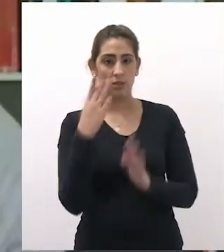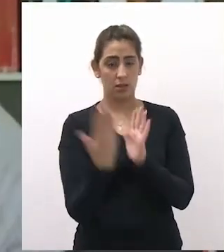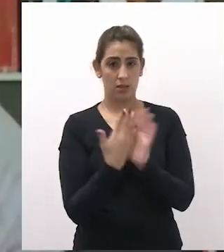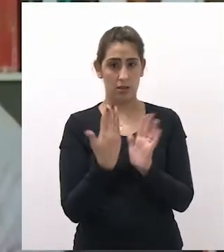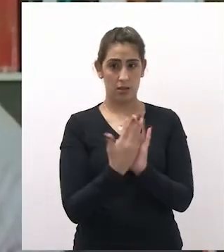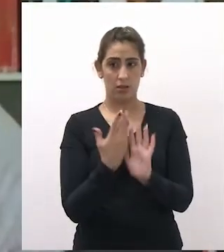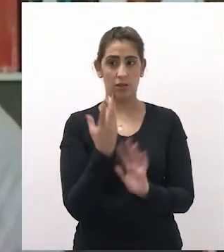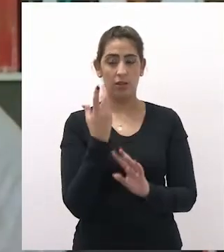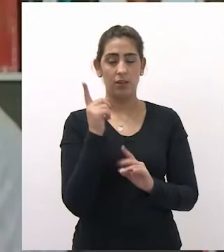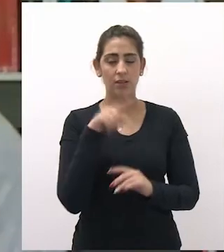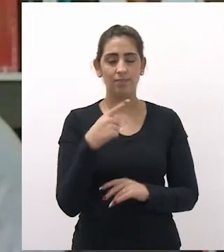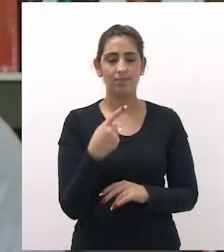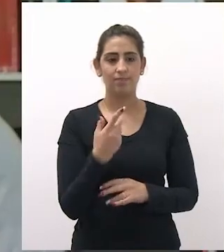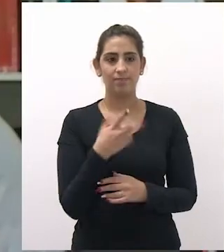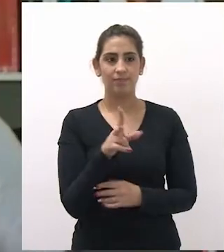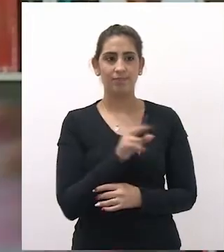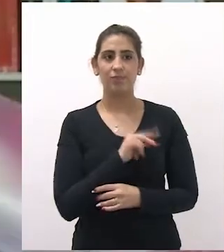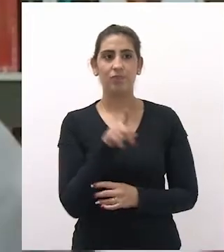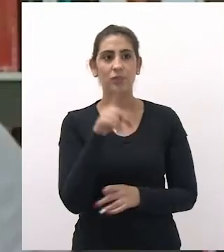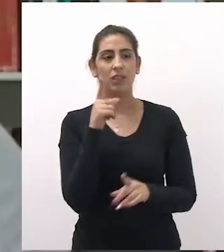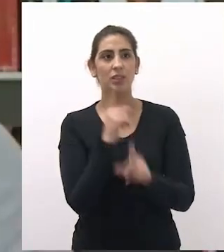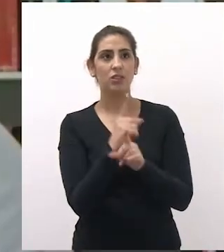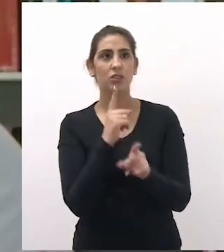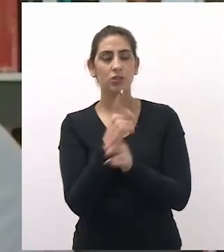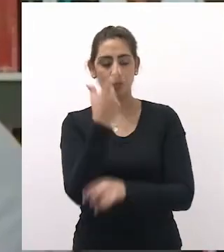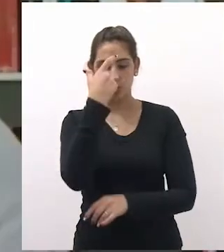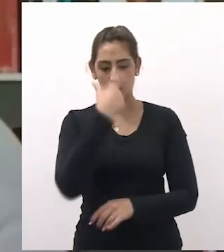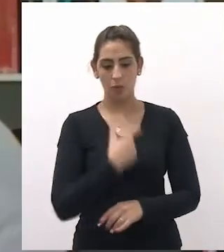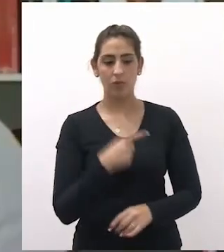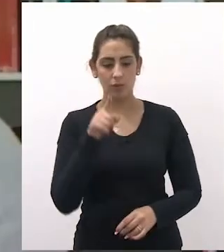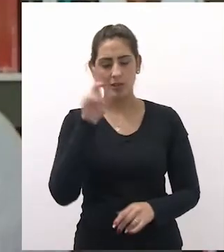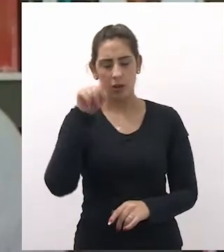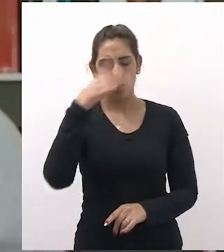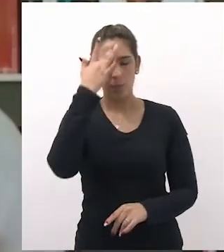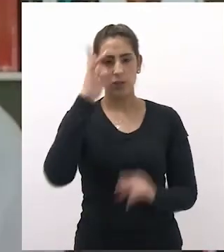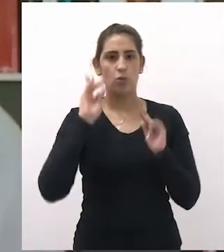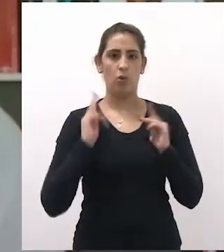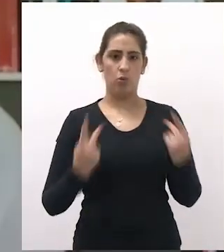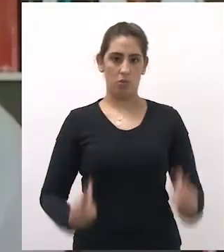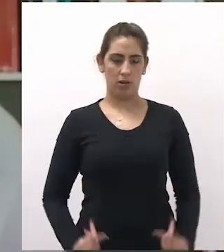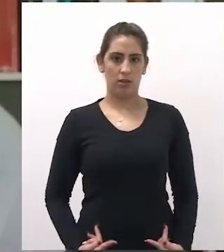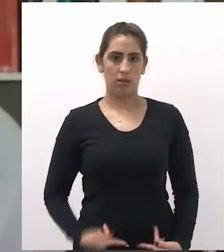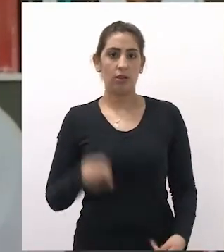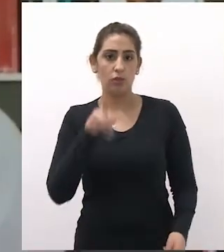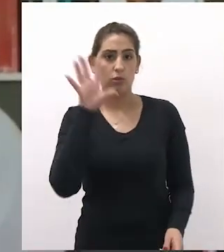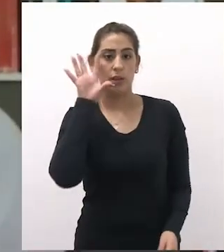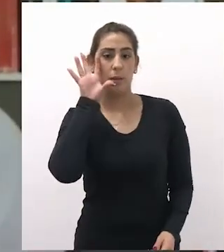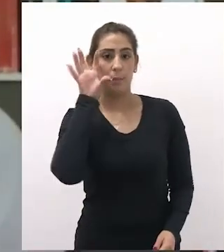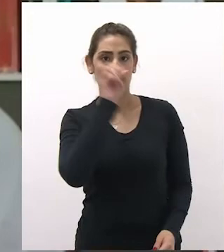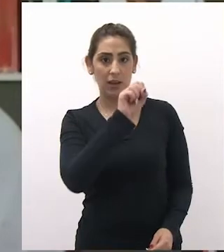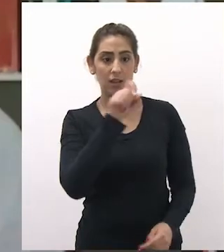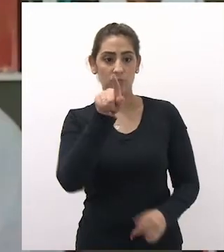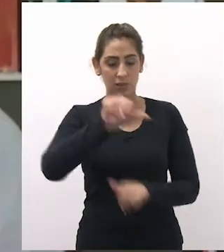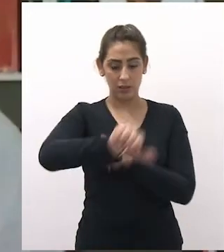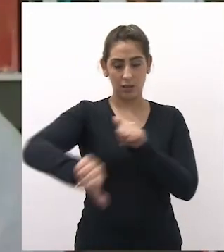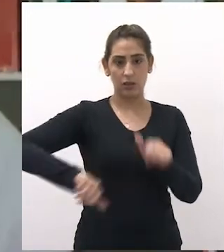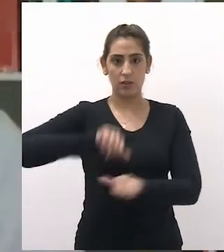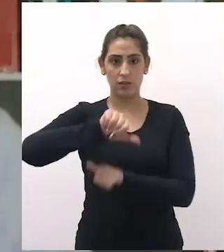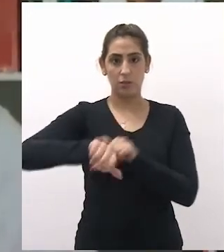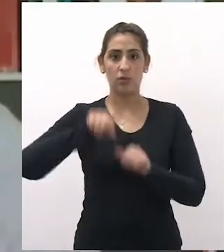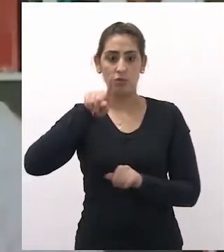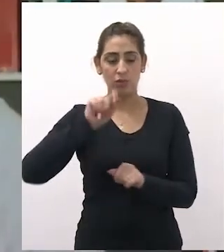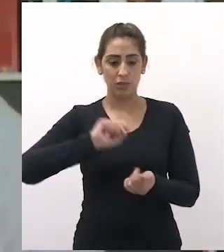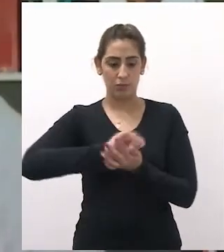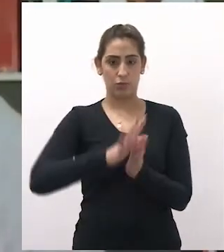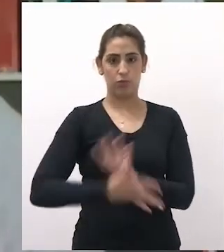livro, gente, que você descobre que você é humano, e que você aprende, que você se transforma, que você se quebra,